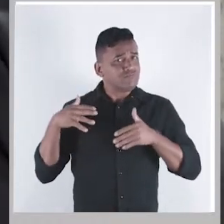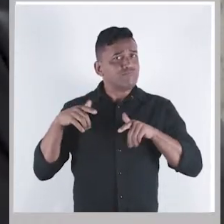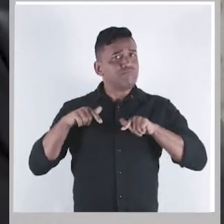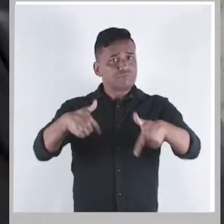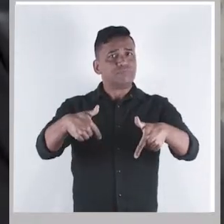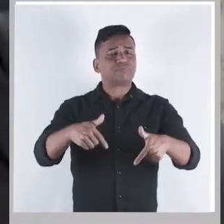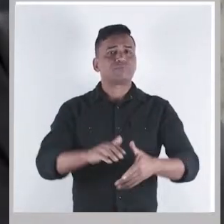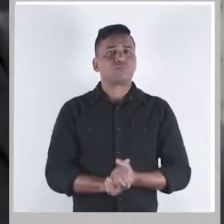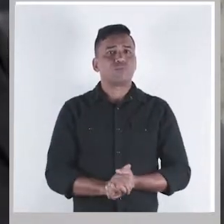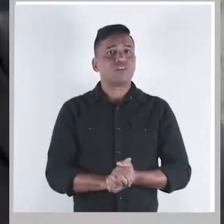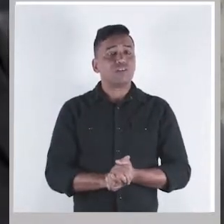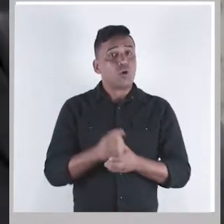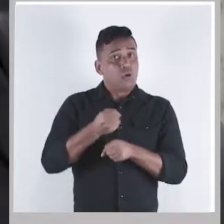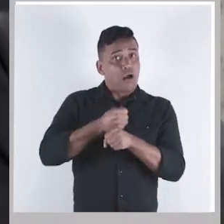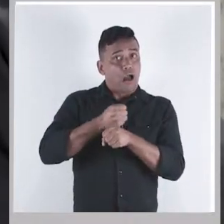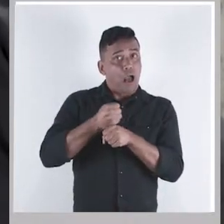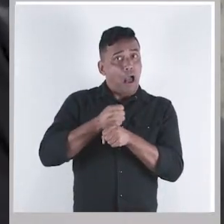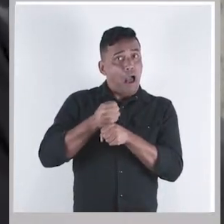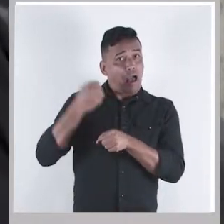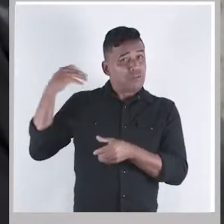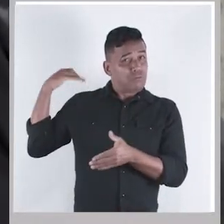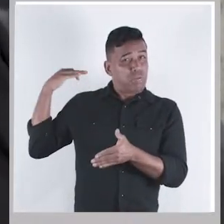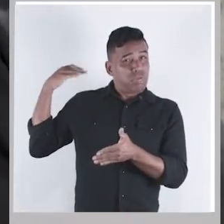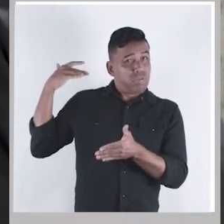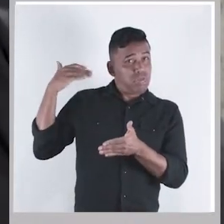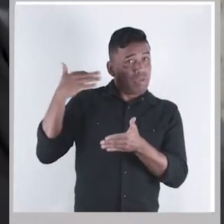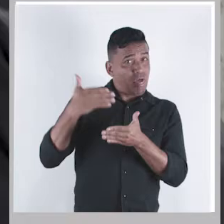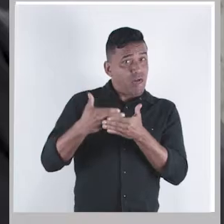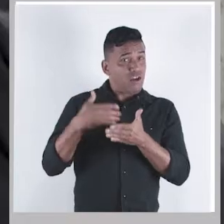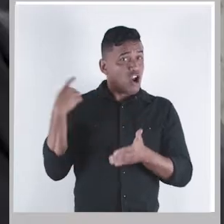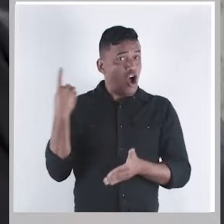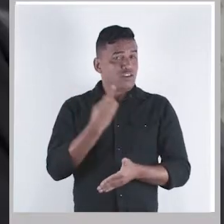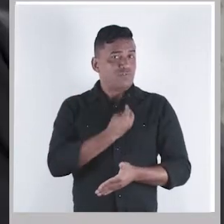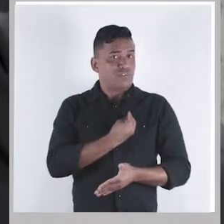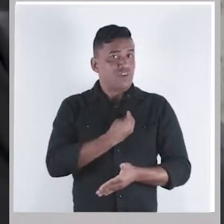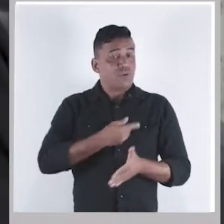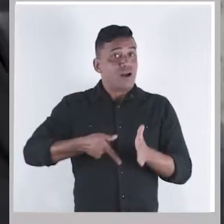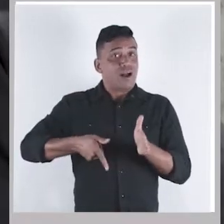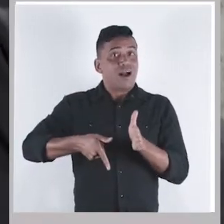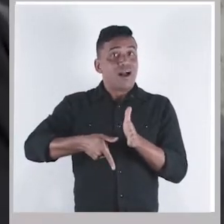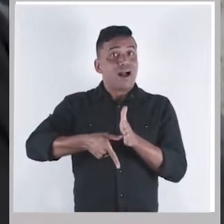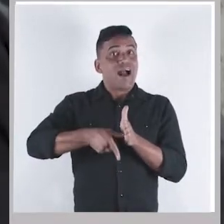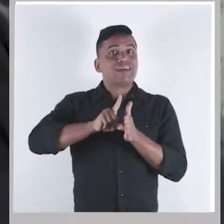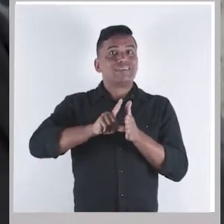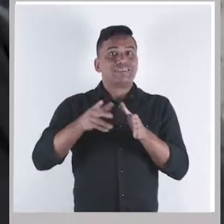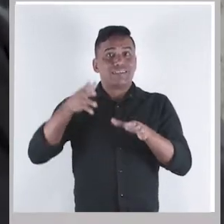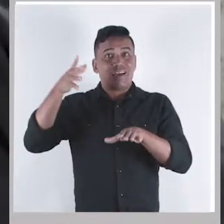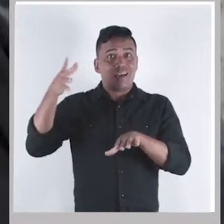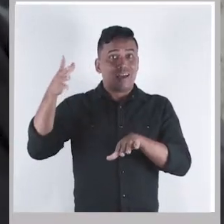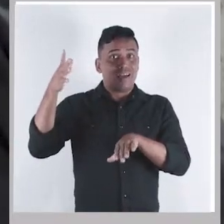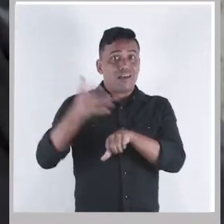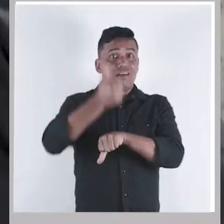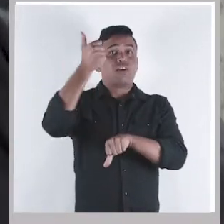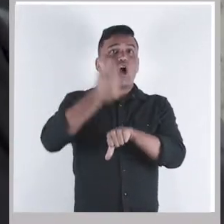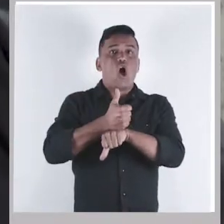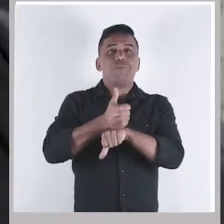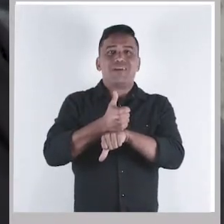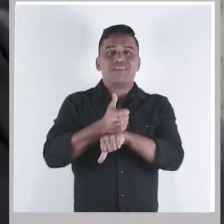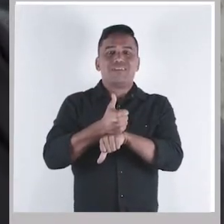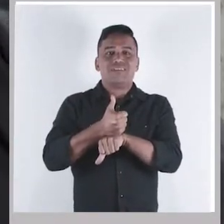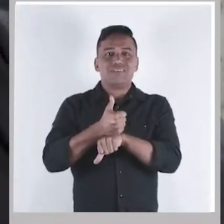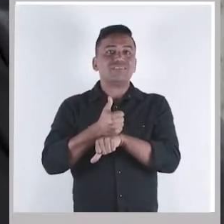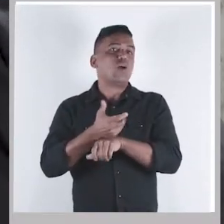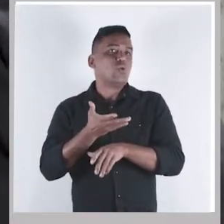bolsa de mestrado, com dinheiro de bolsa de doutorado, né? O povo brasileiro me bancou durante 9 meses em Lisboa, né? Meu filho